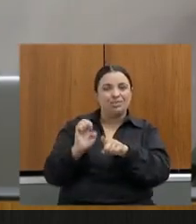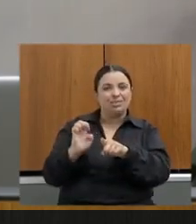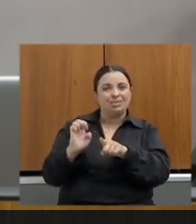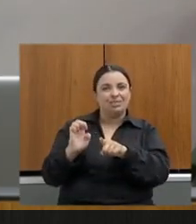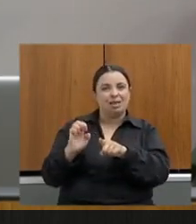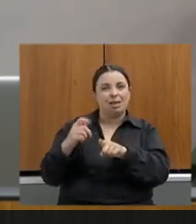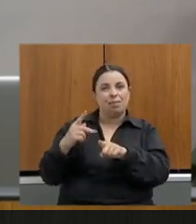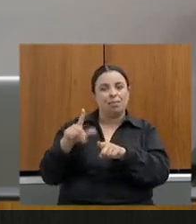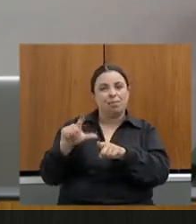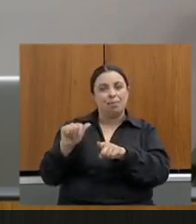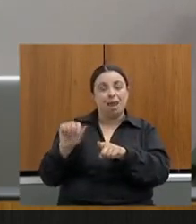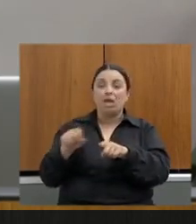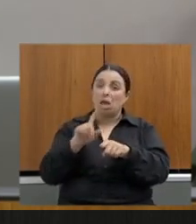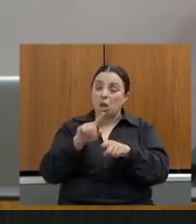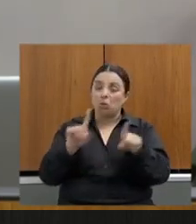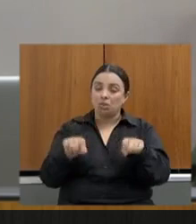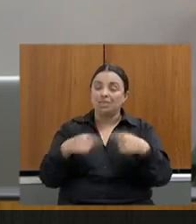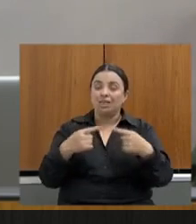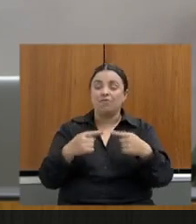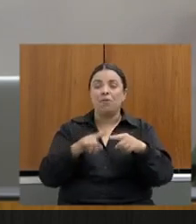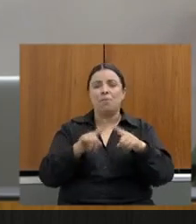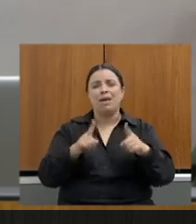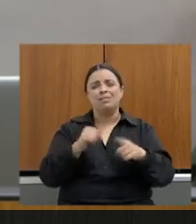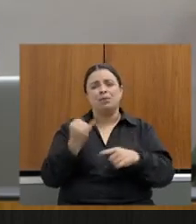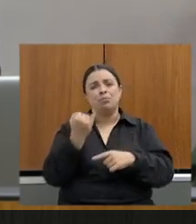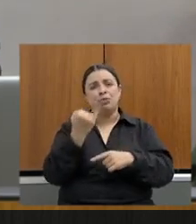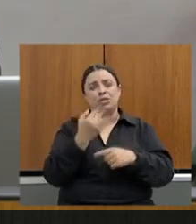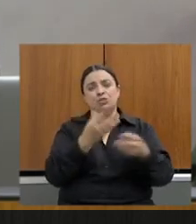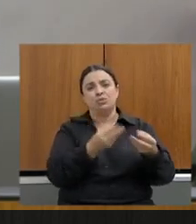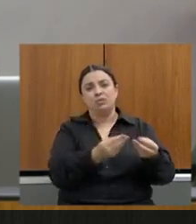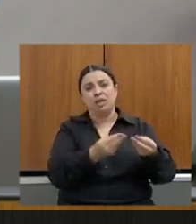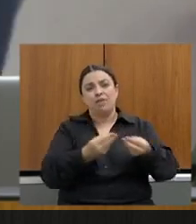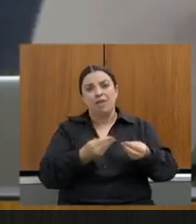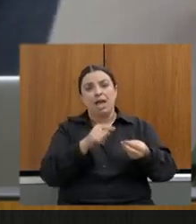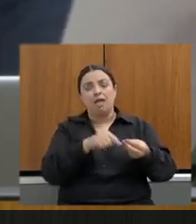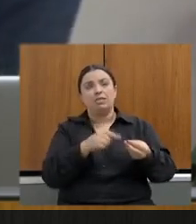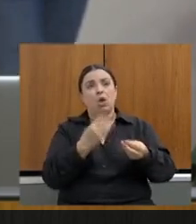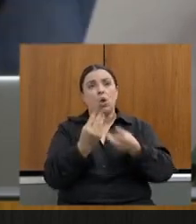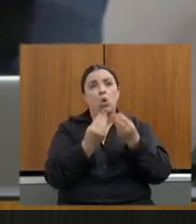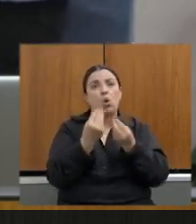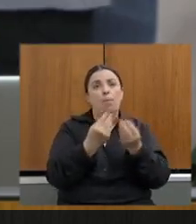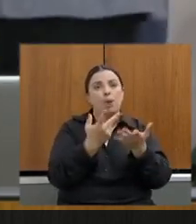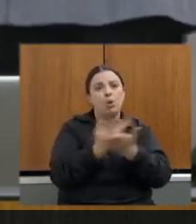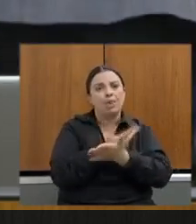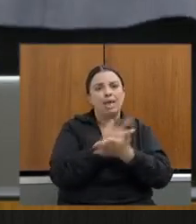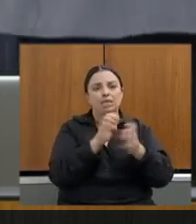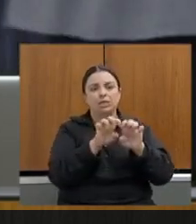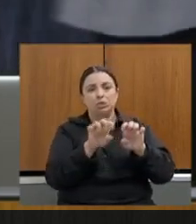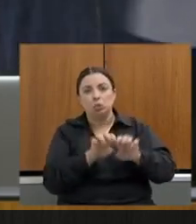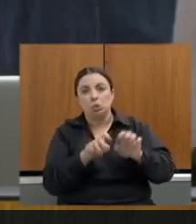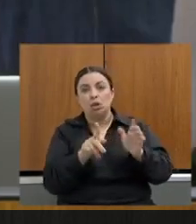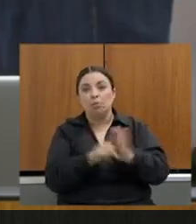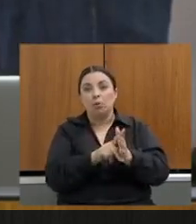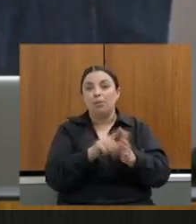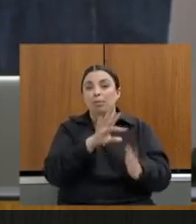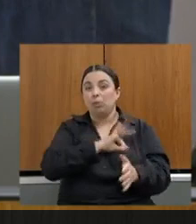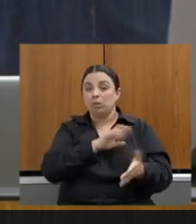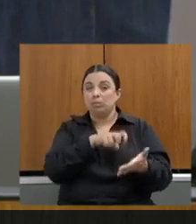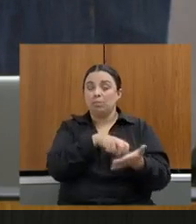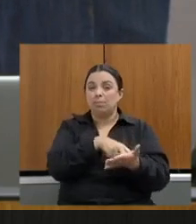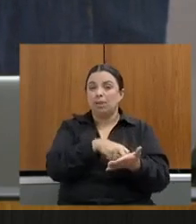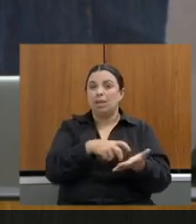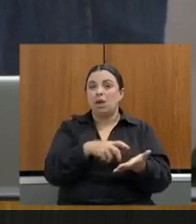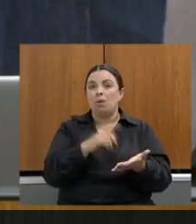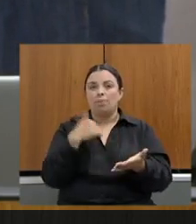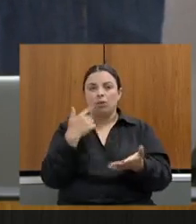seria muito importante que só mandasse um desenho aqui do PLC da polícia penal para que a gente pudesse dele nem a melhor